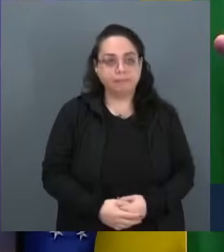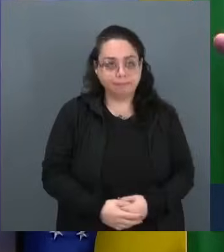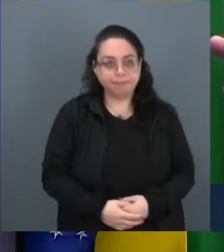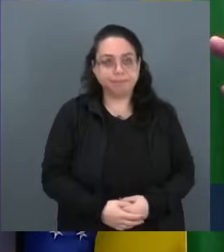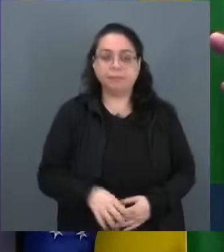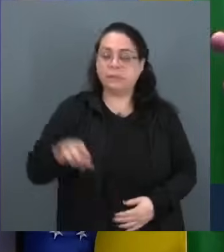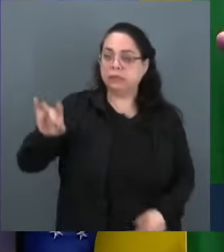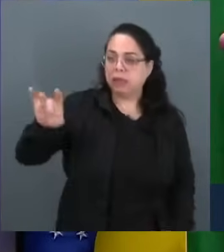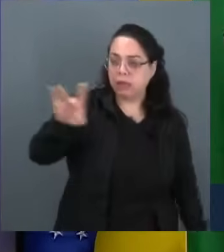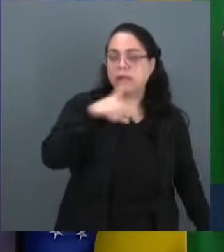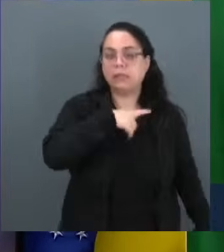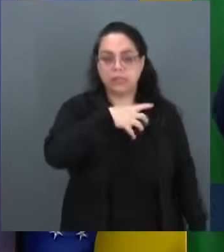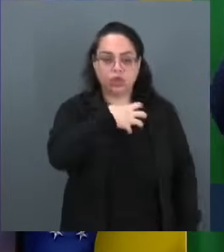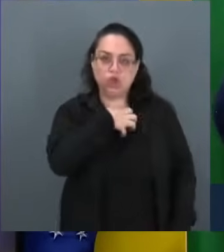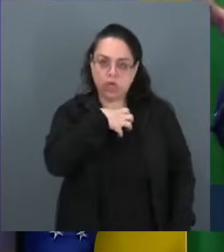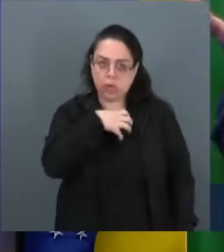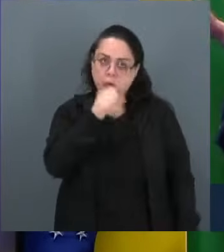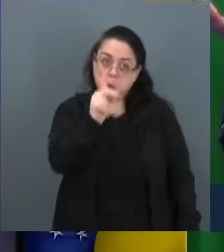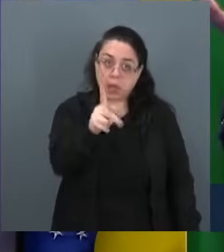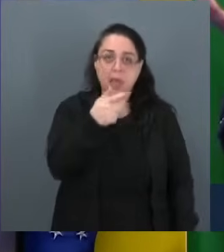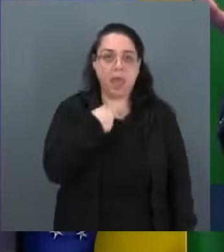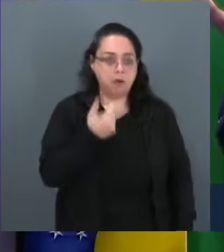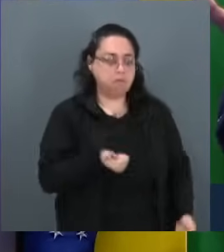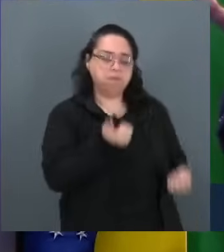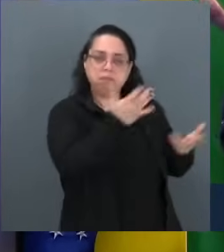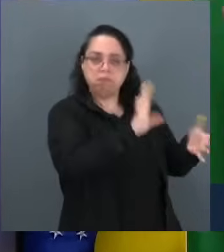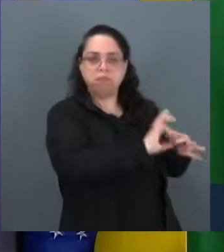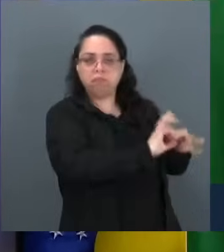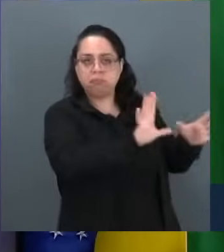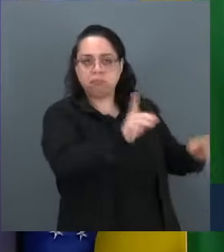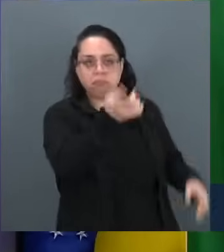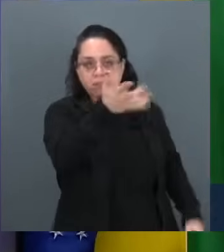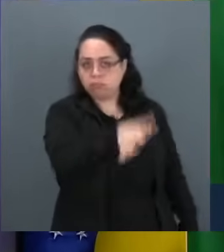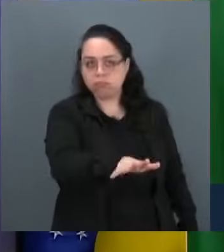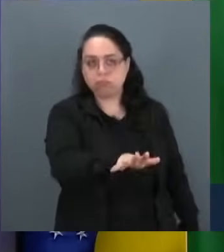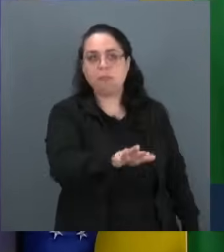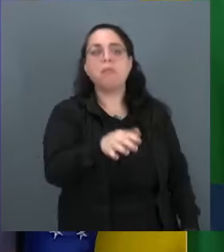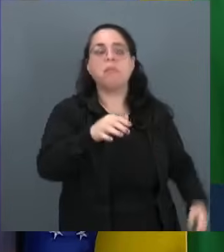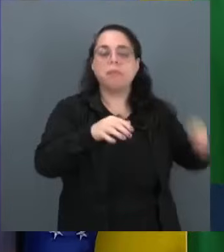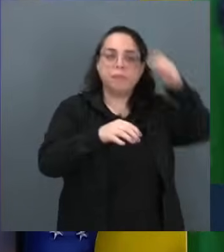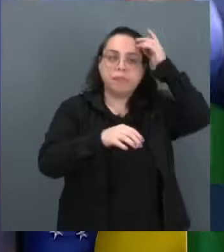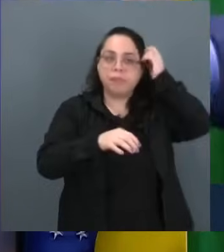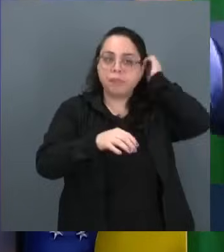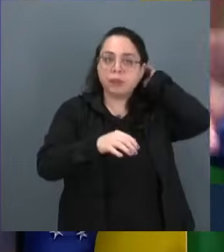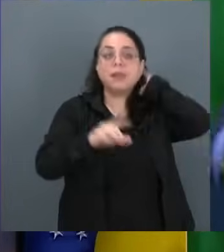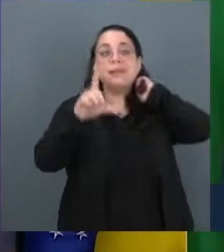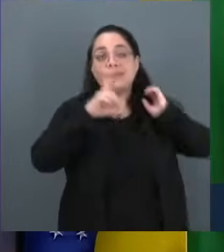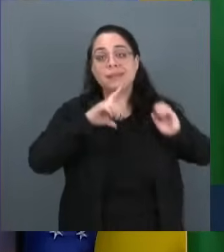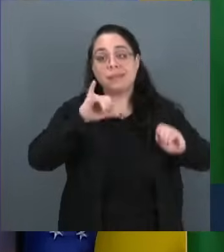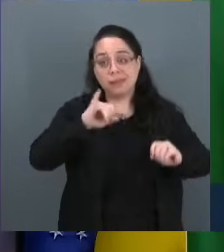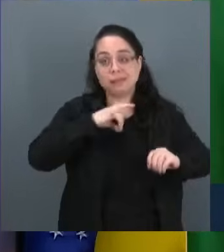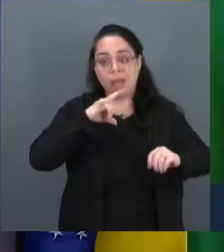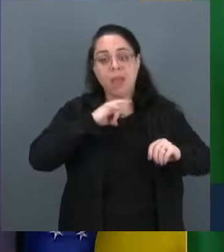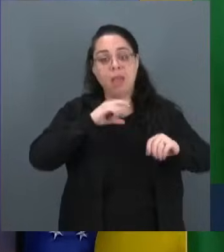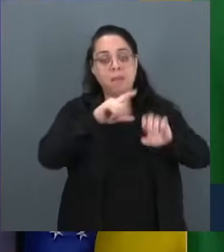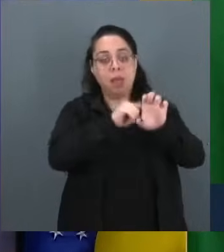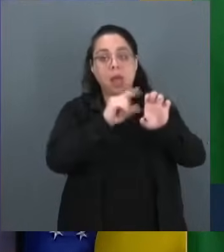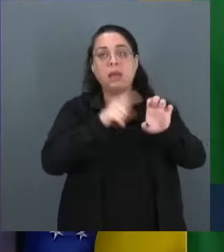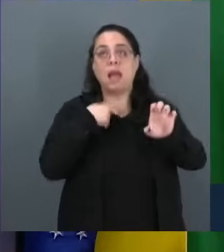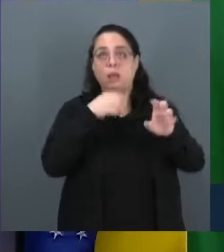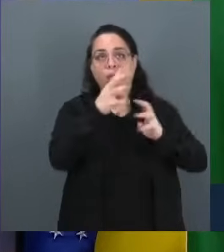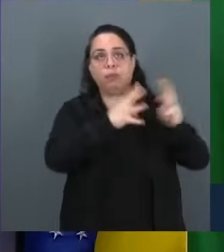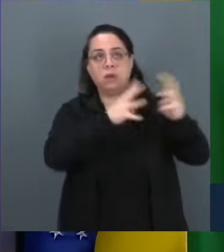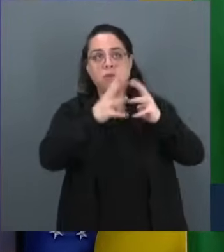procedimento, claro. Eu abri mão. Nas emendas eu faço de forma transparente, para